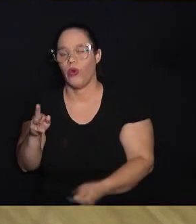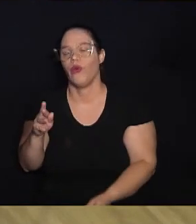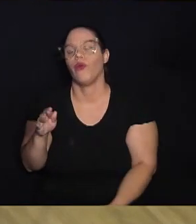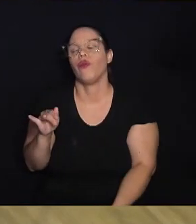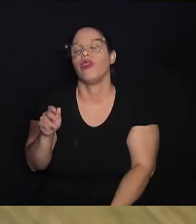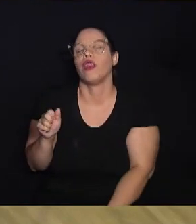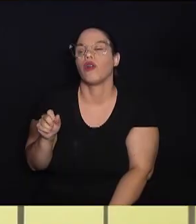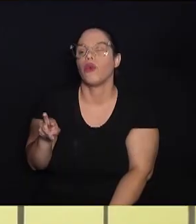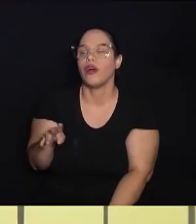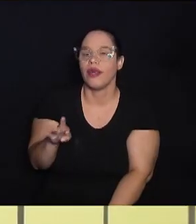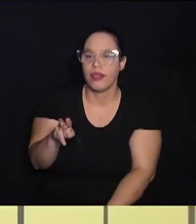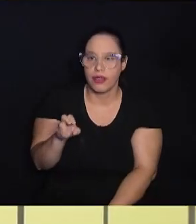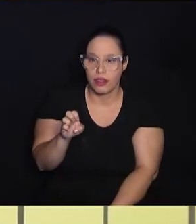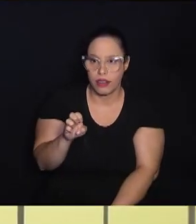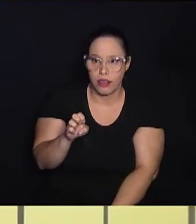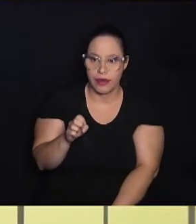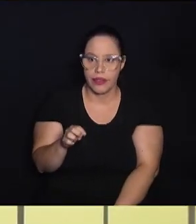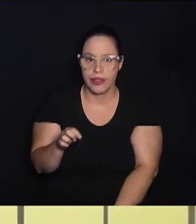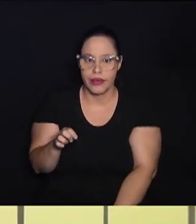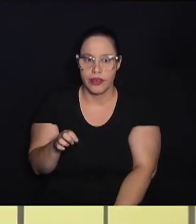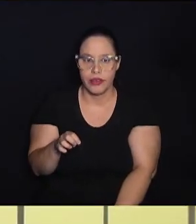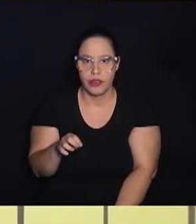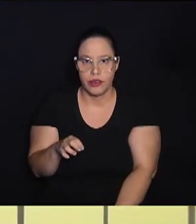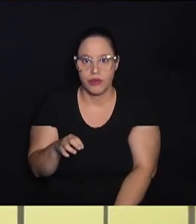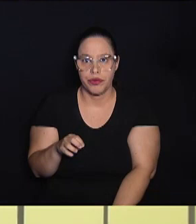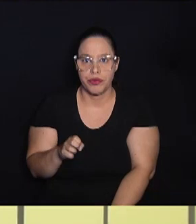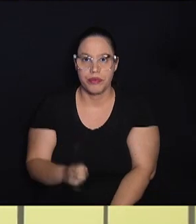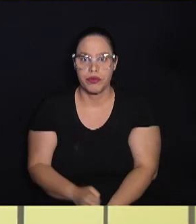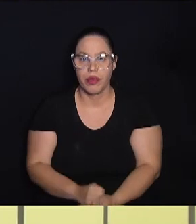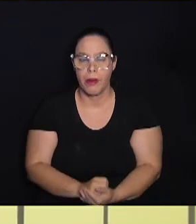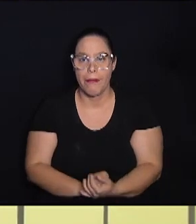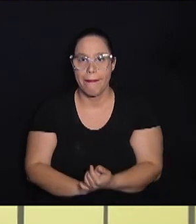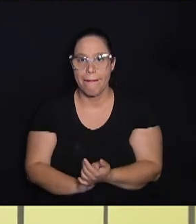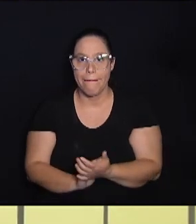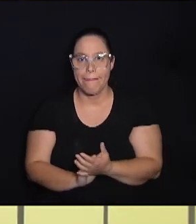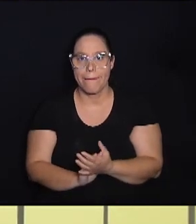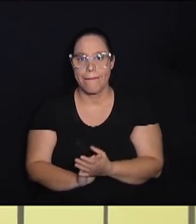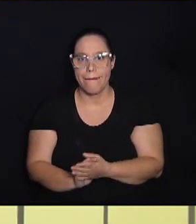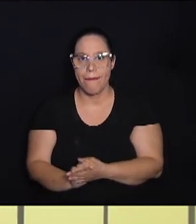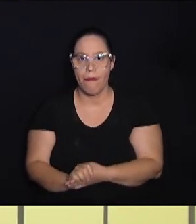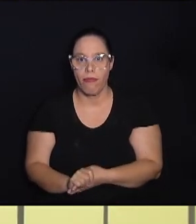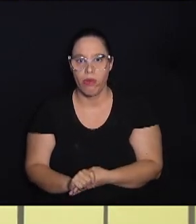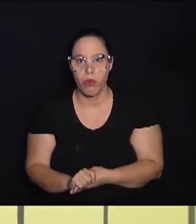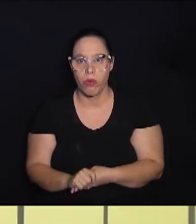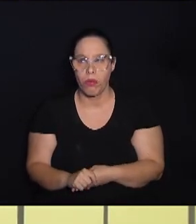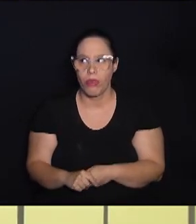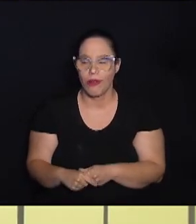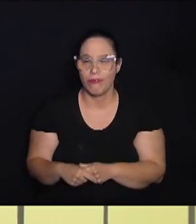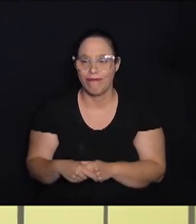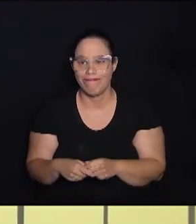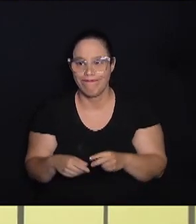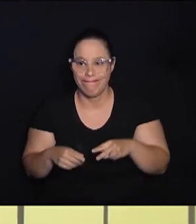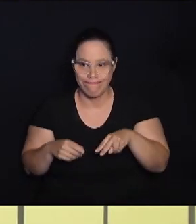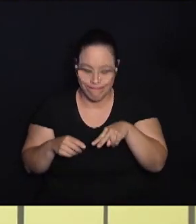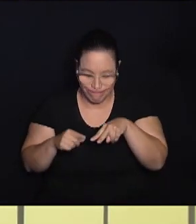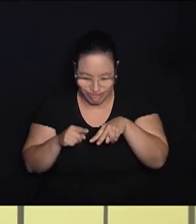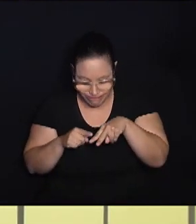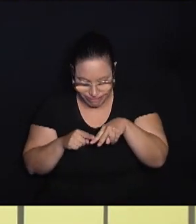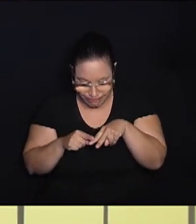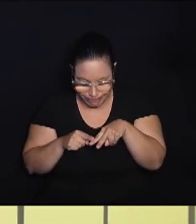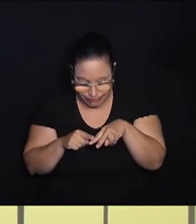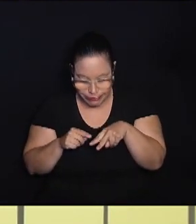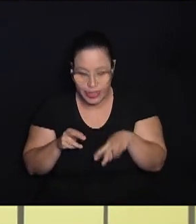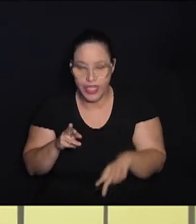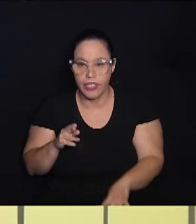acontece que a gente tem hoje o sistema mais a gente tem os calcanhares de Aquiles no quadrinho que é